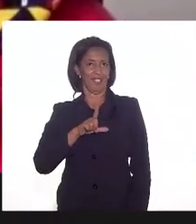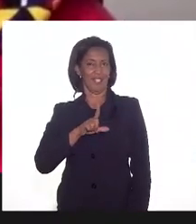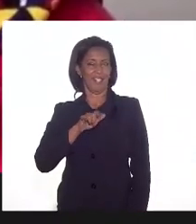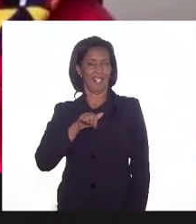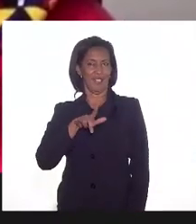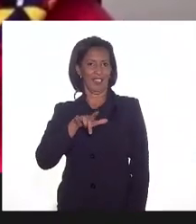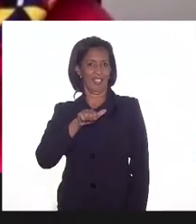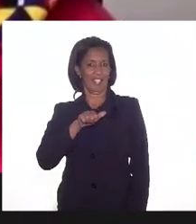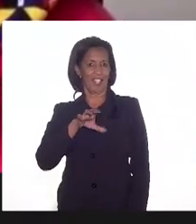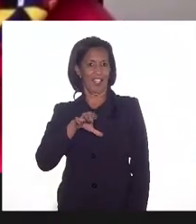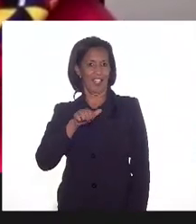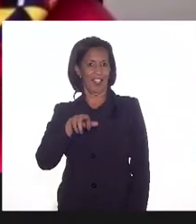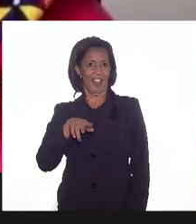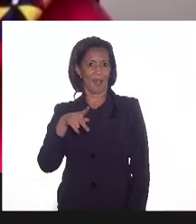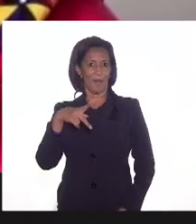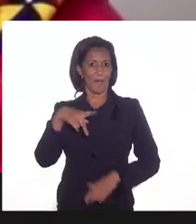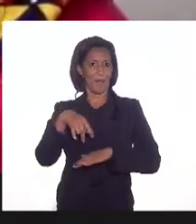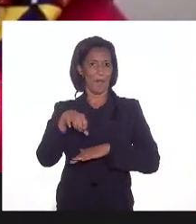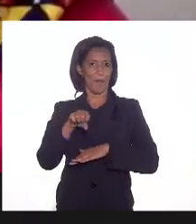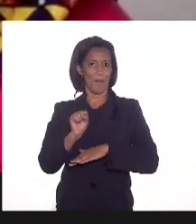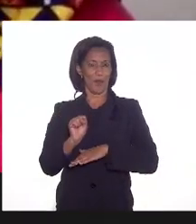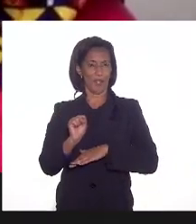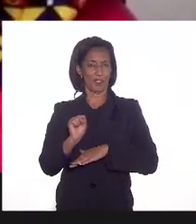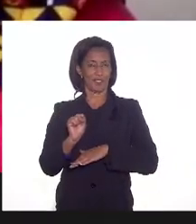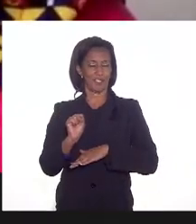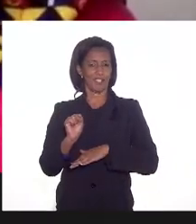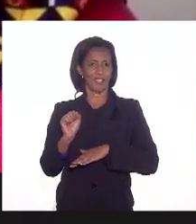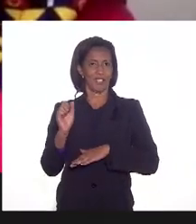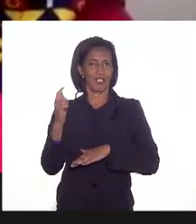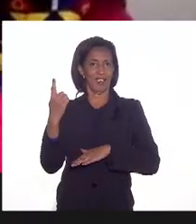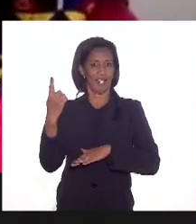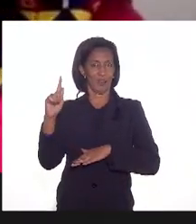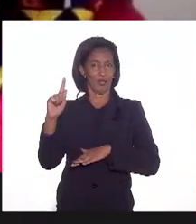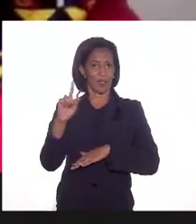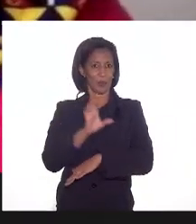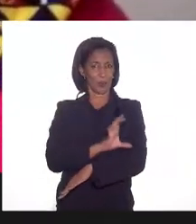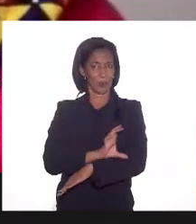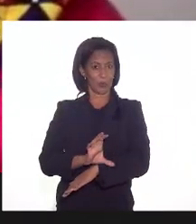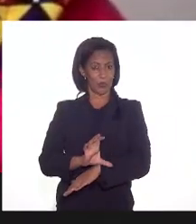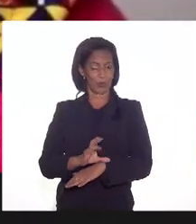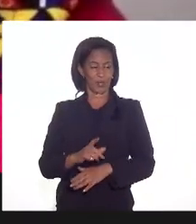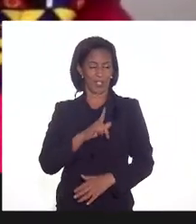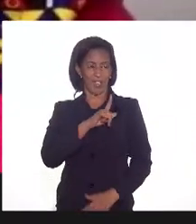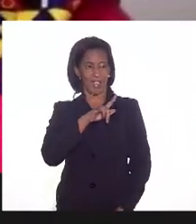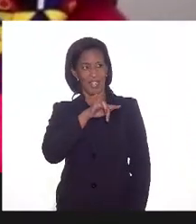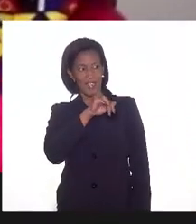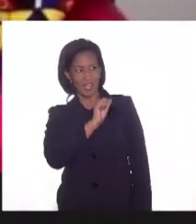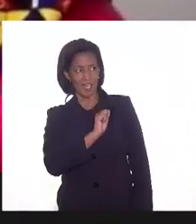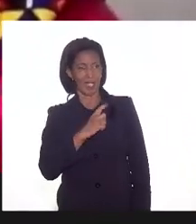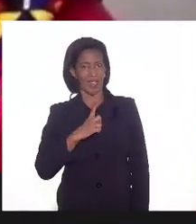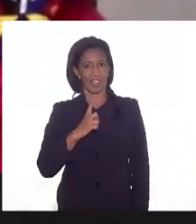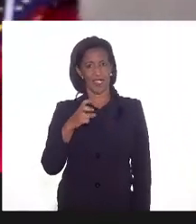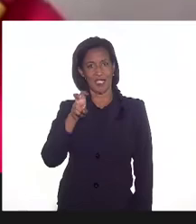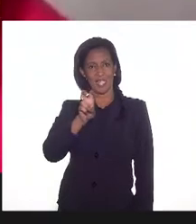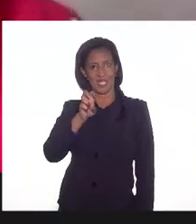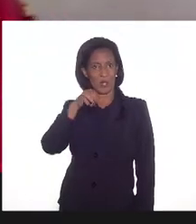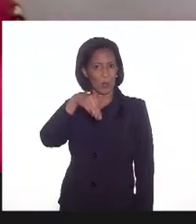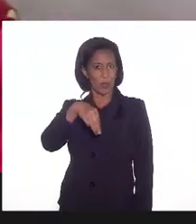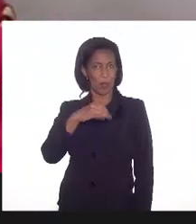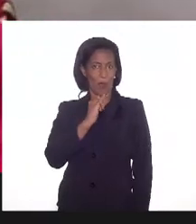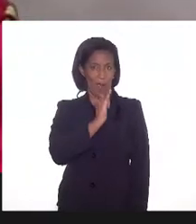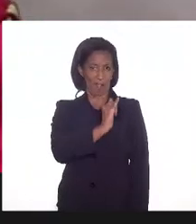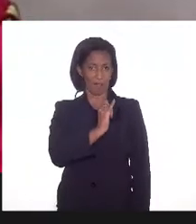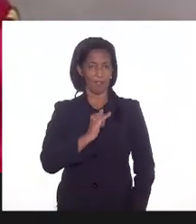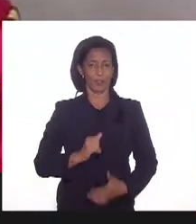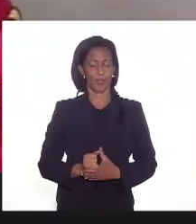Calabre, professora de pós-graduação em cultura e territorialidade. Lia, você tem 5 minutos, eu aviso aqui